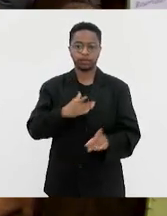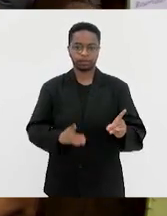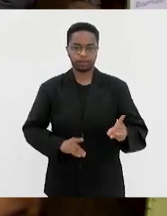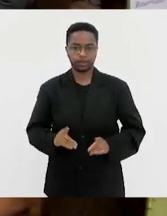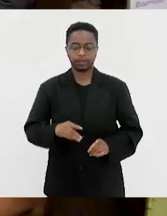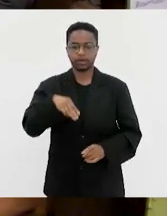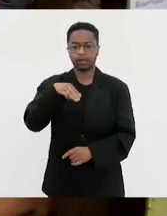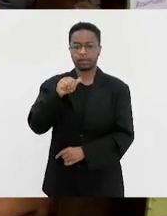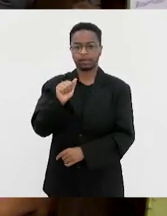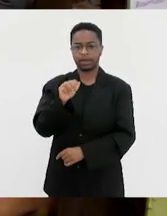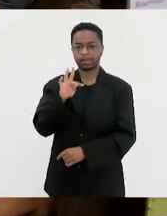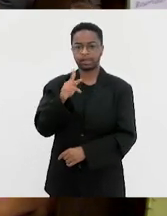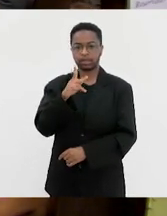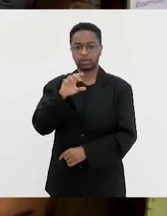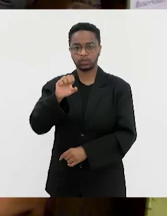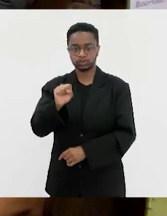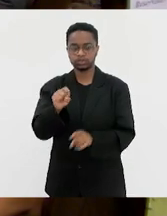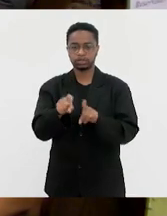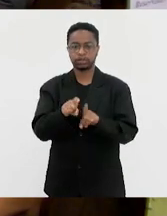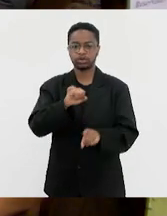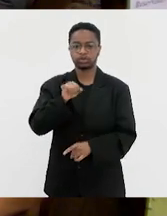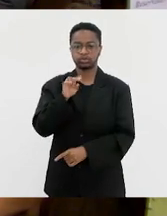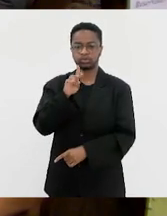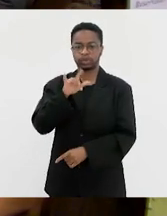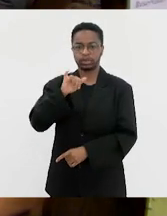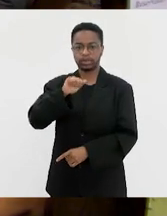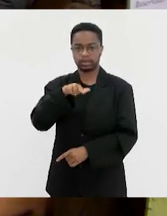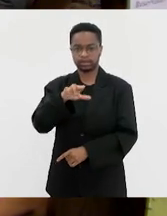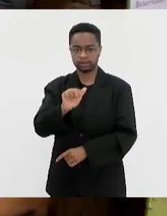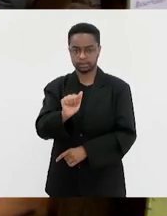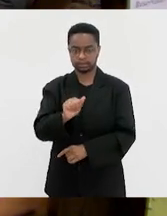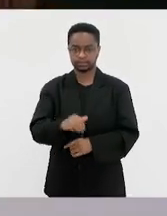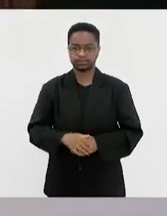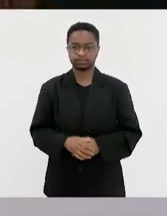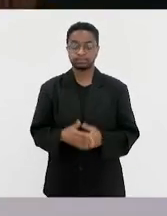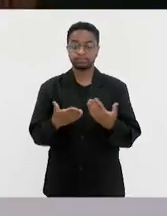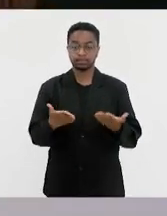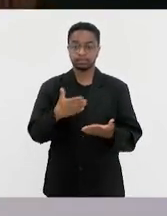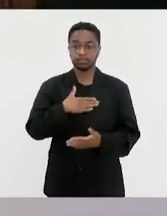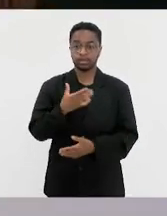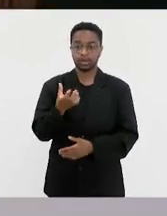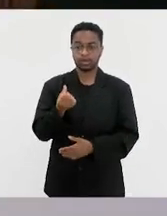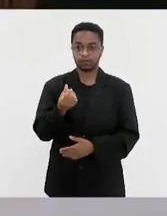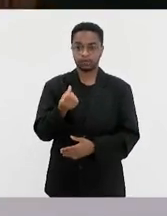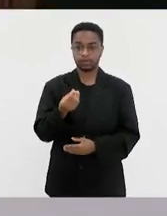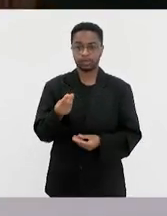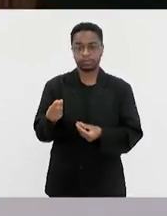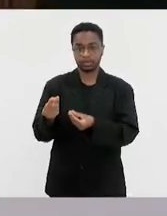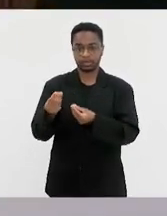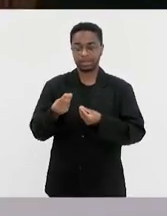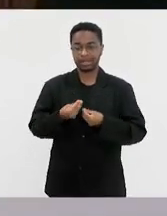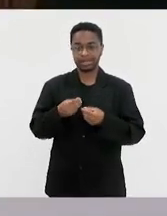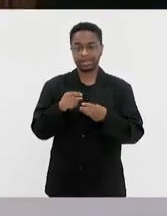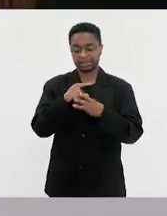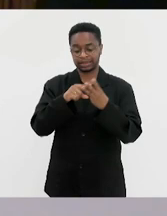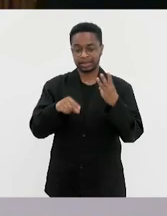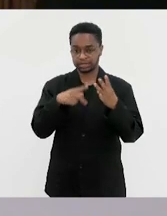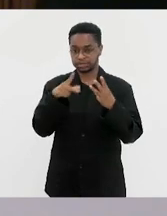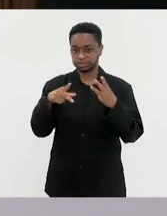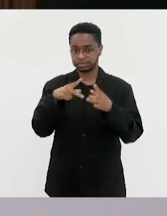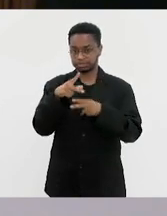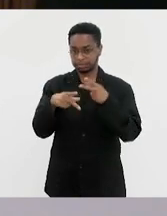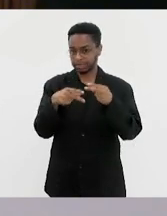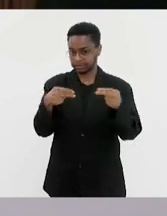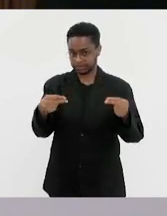e Juliana. Bom, meu avô me deu 3 grandes presentes na vida,